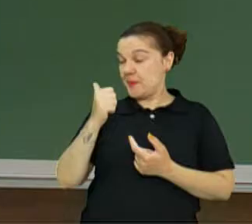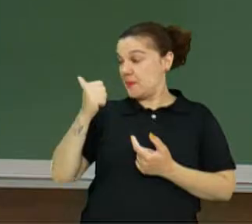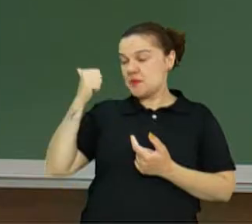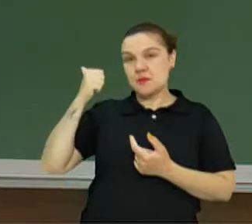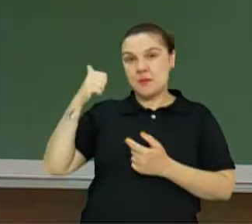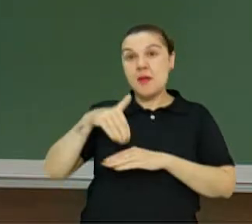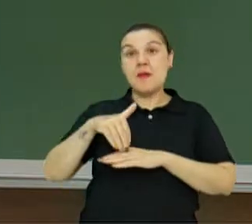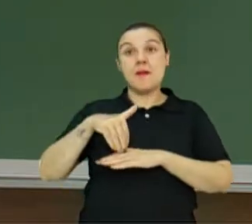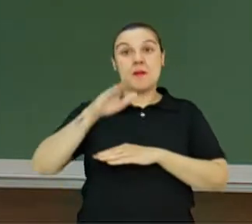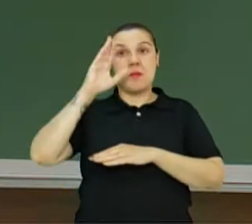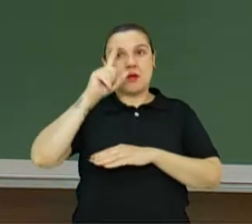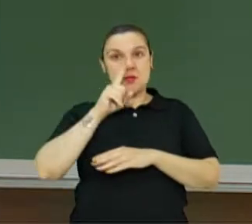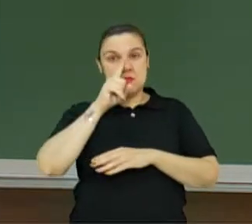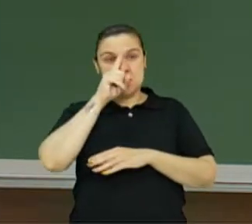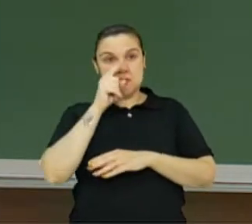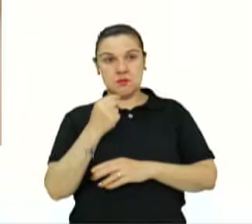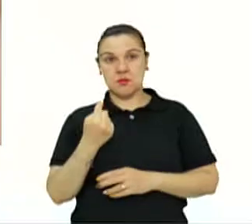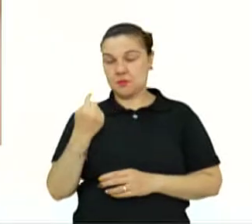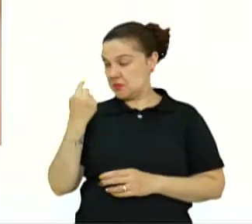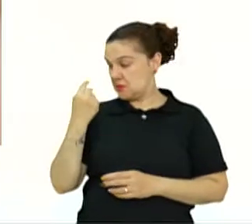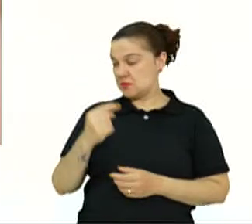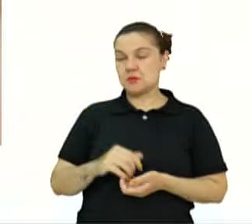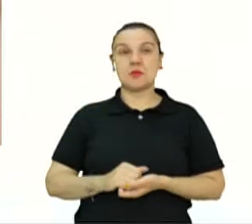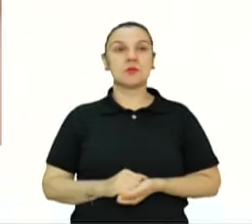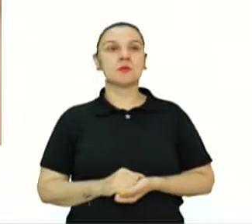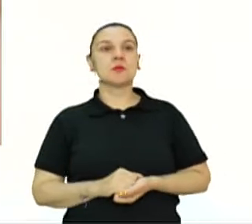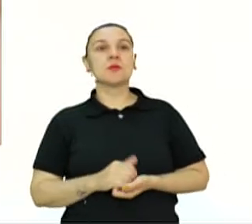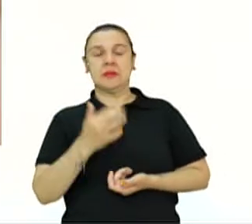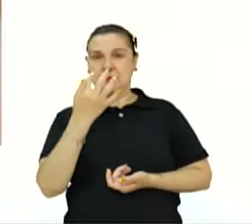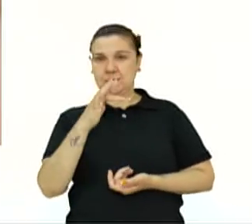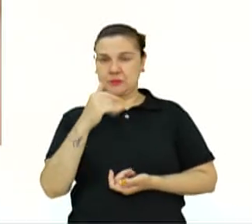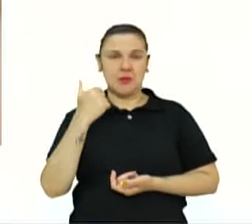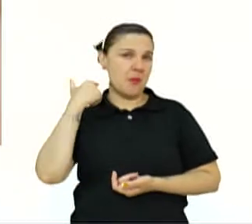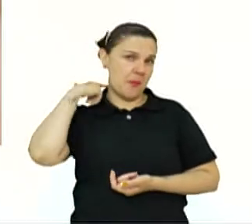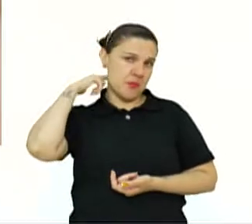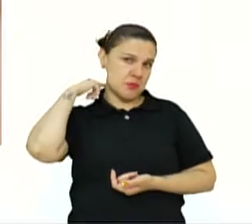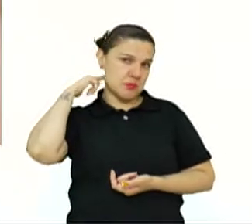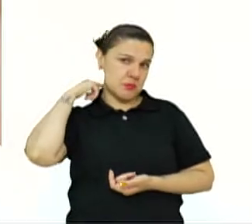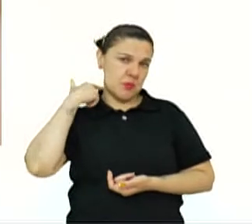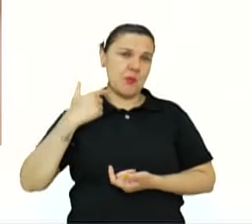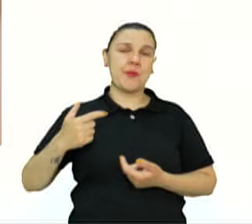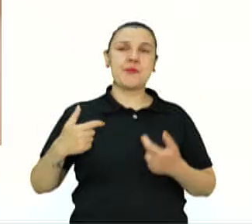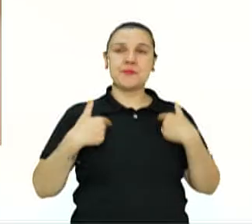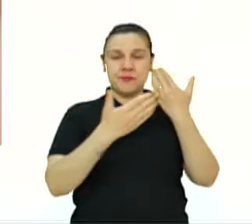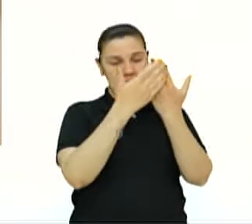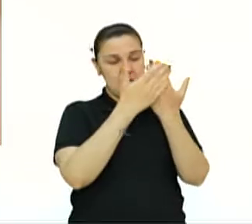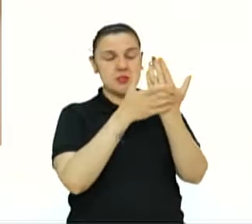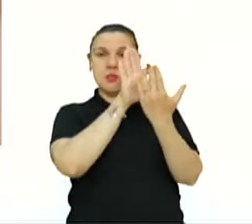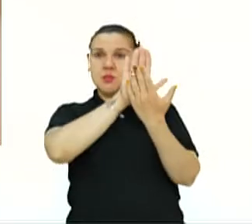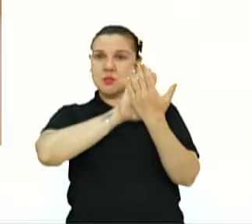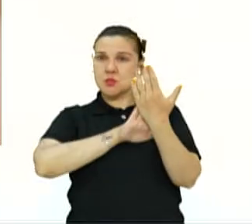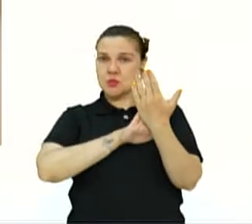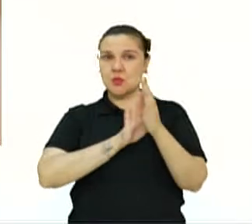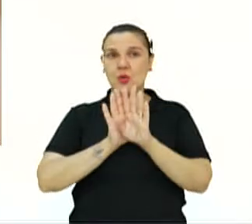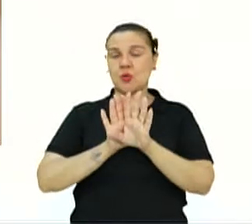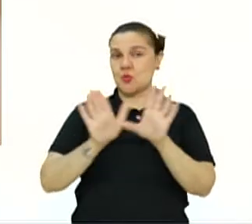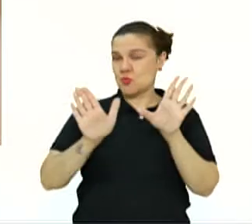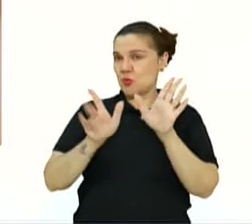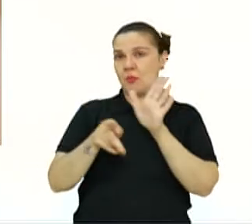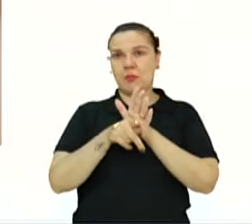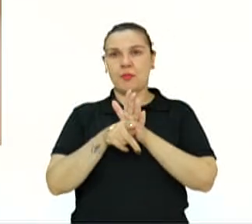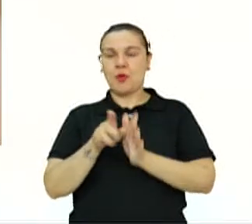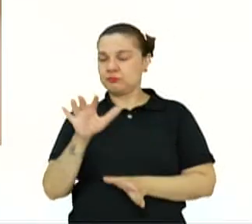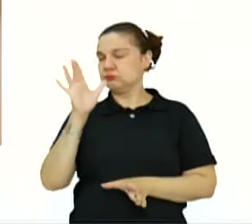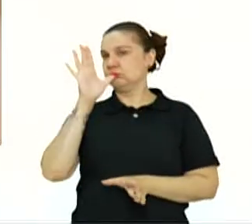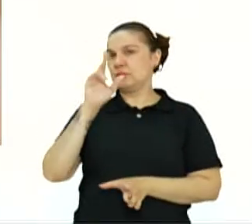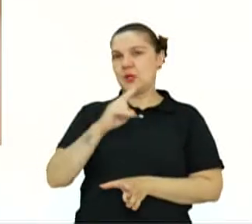um estágio mais avançado, mais sério, lesões aí, ó, no pescoço, nas costas, né? Não só mais na área genital